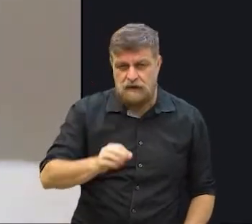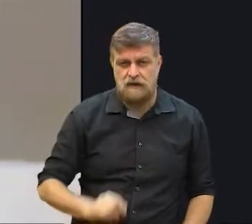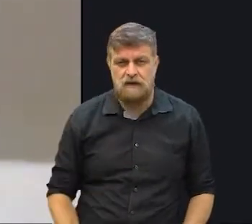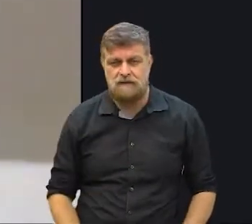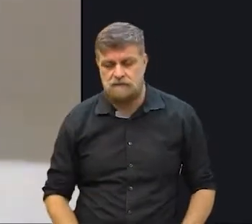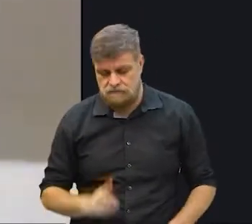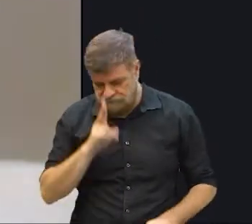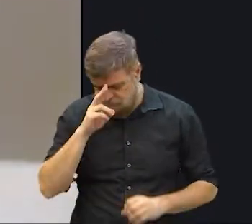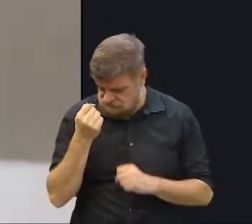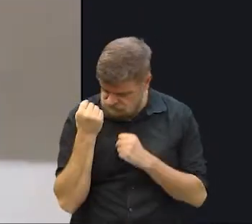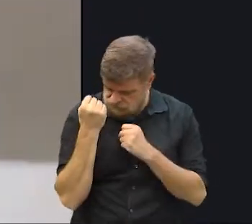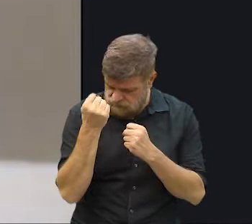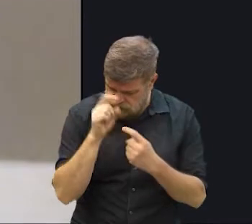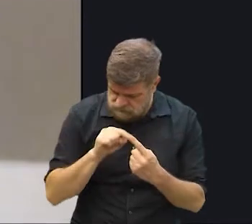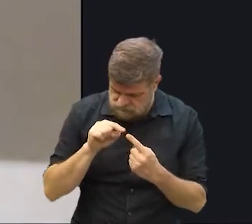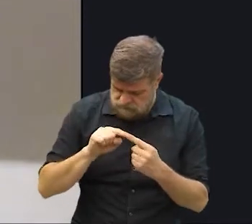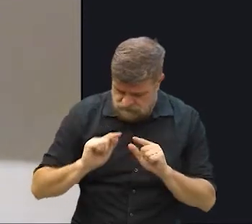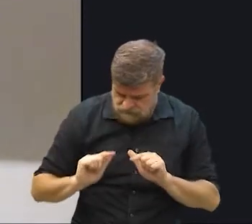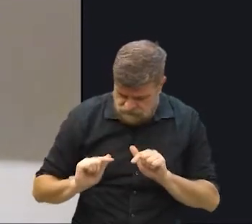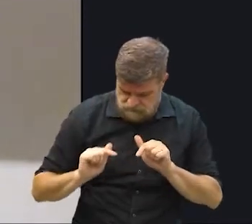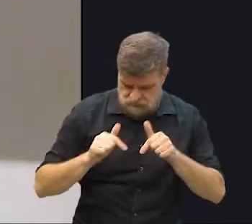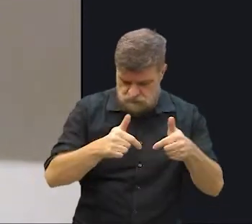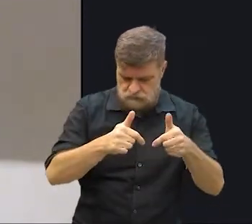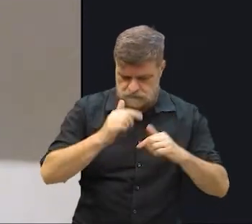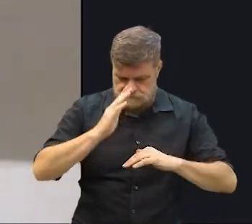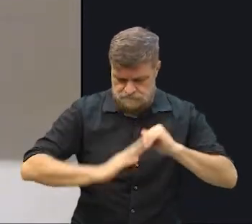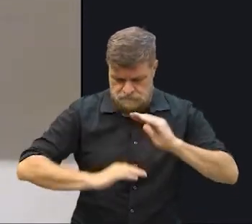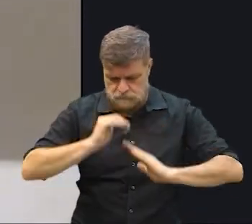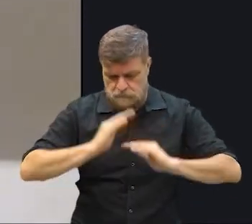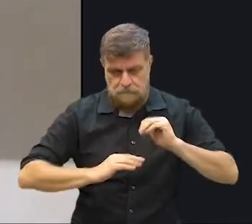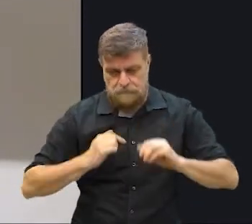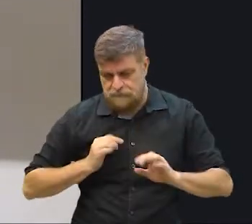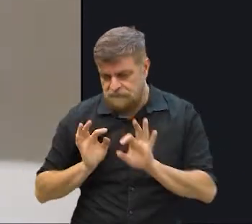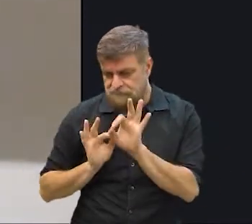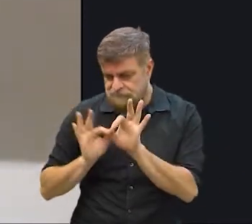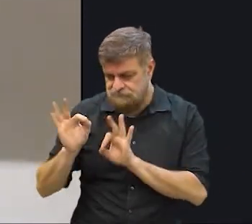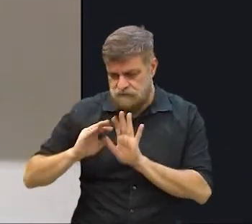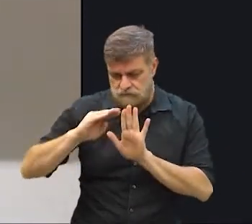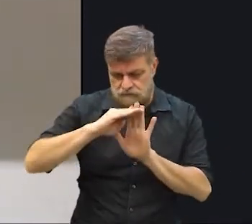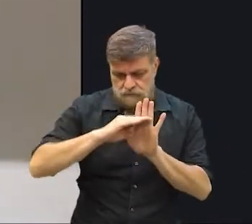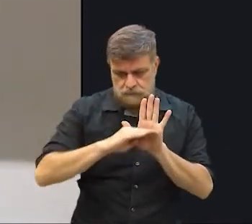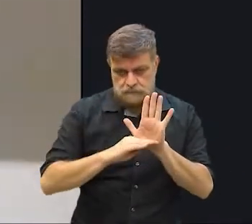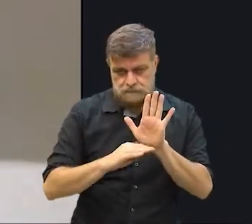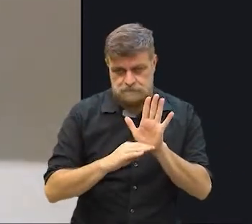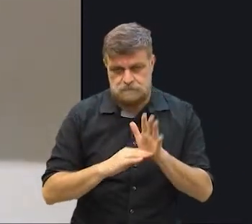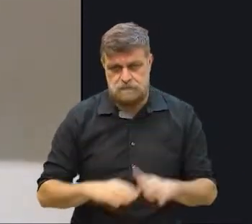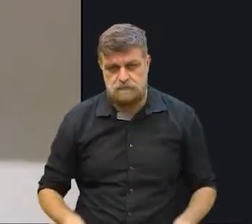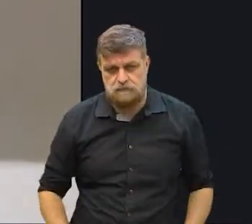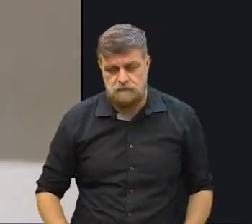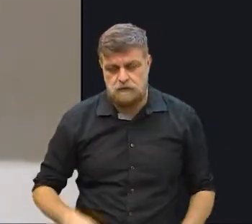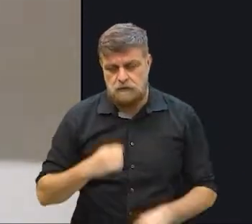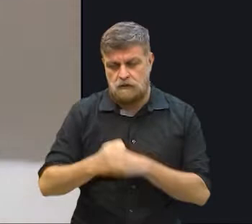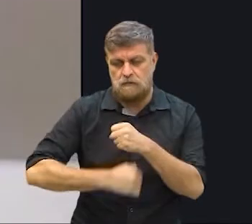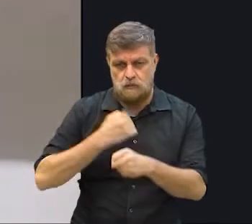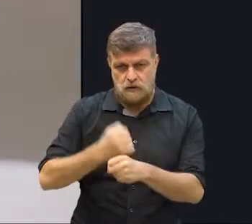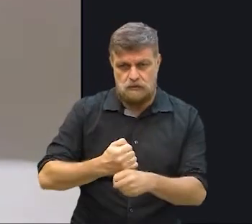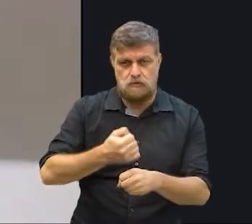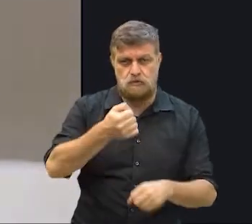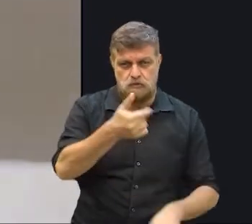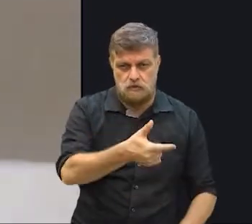realmente, né, fortalecer as ações que estamos programando e projetando